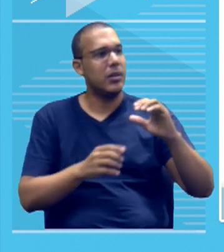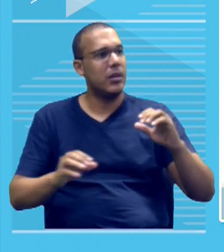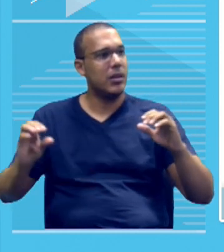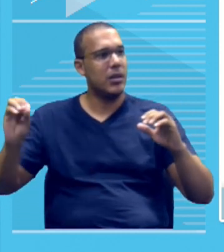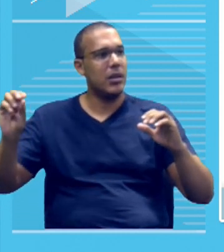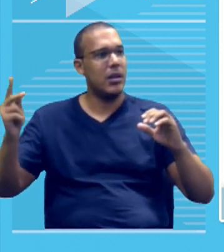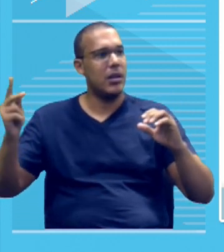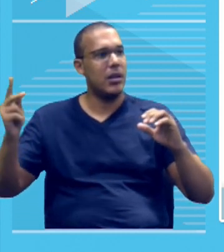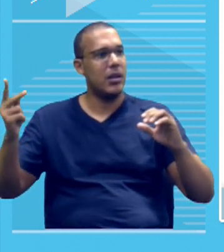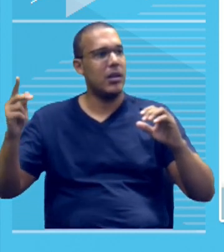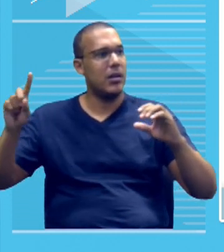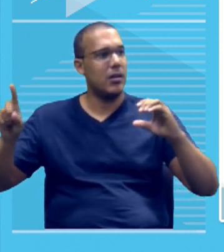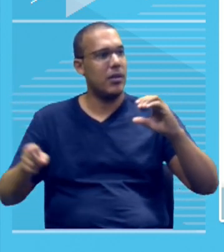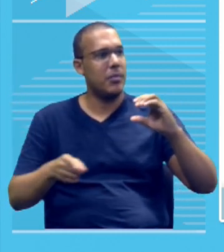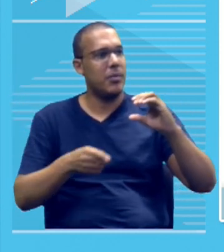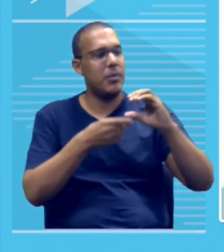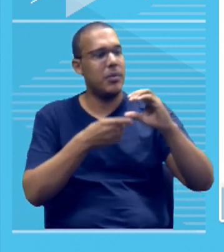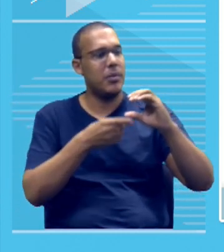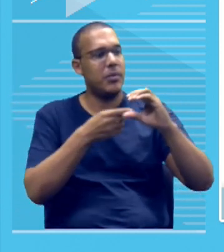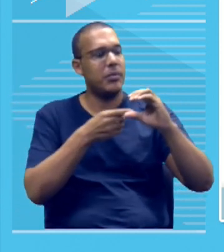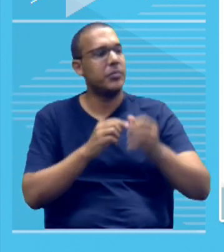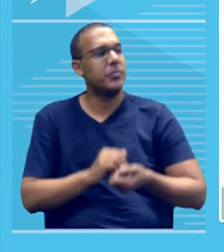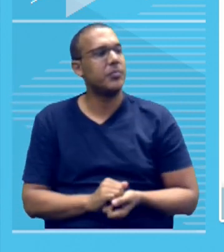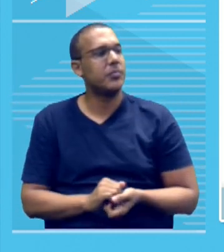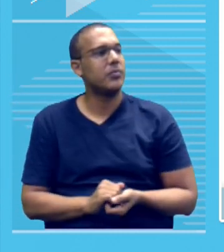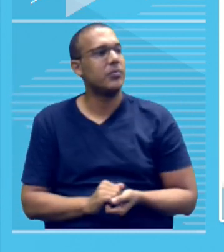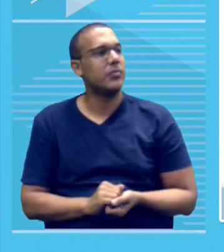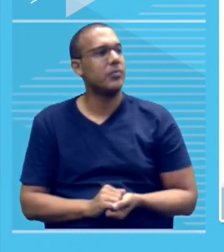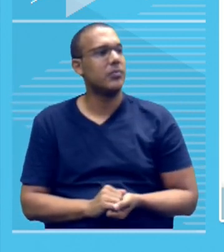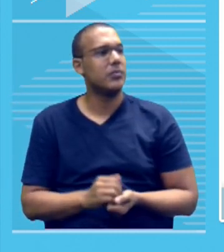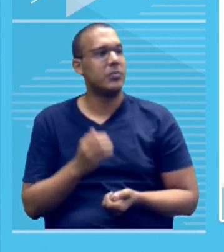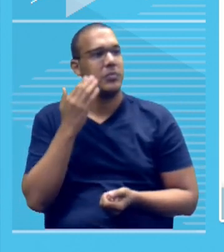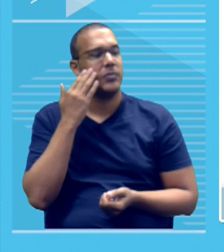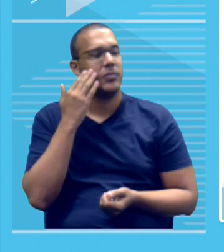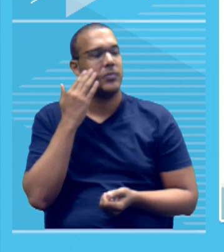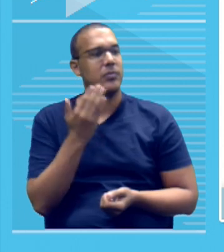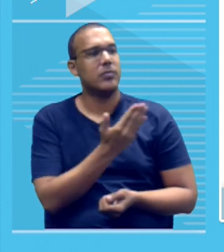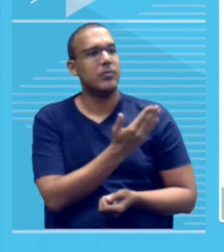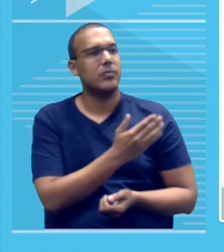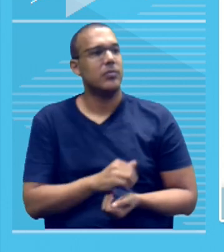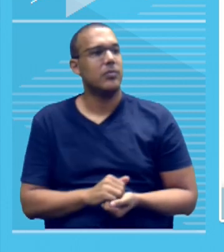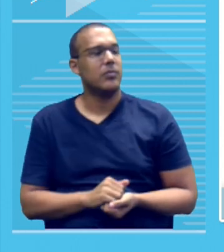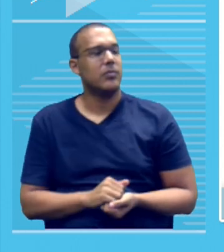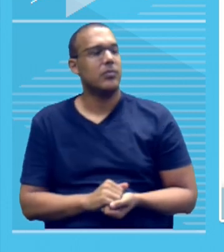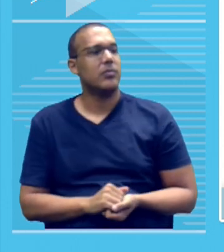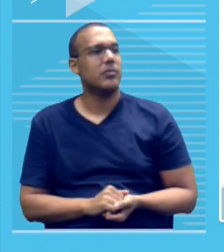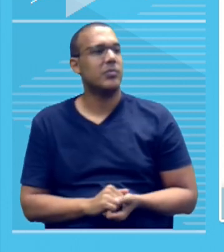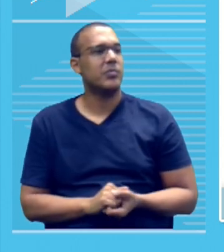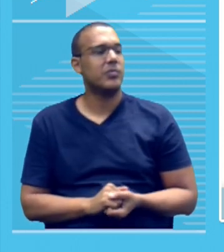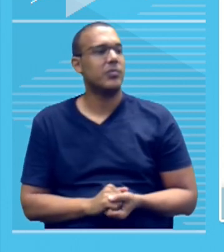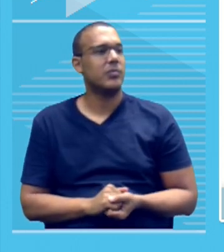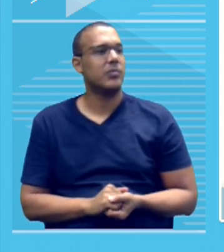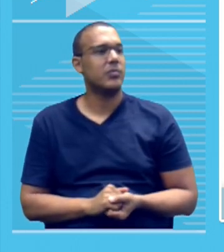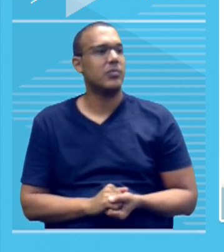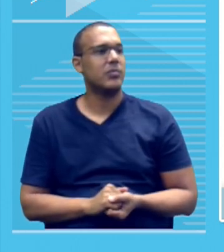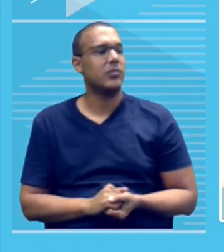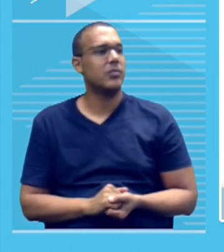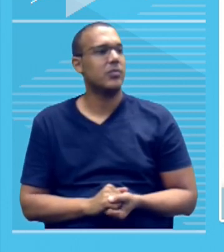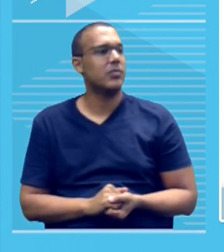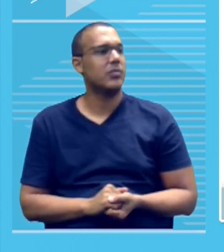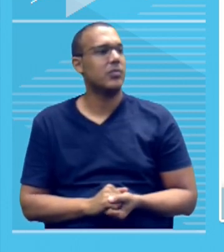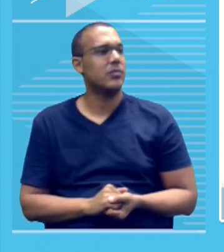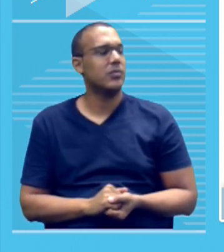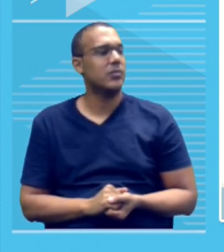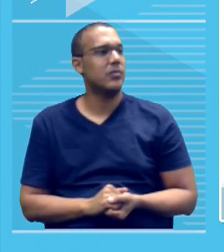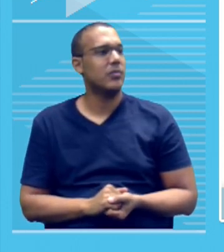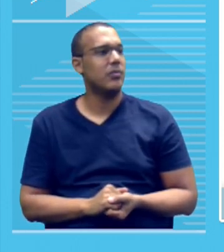a hidroxila vem para cá, ó. Vamos fazer a reação, ó. Sempre nos dois carbonos da dupla, observe, ó, tá? Aí